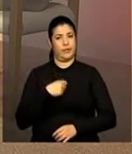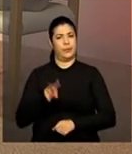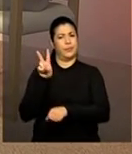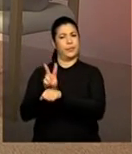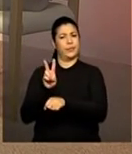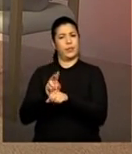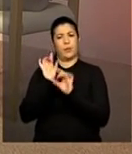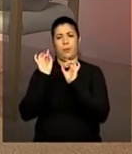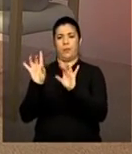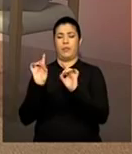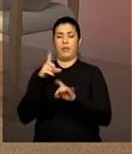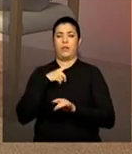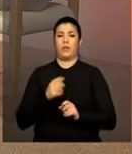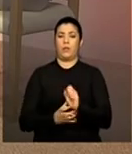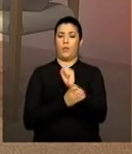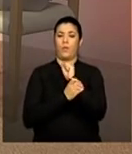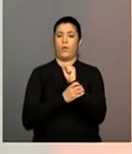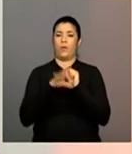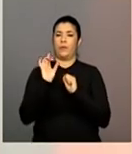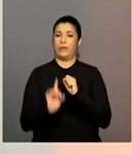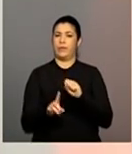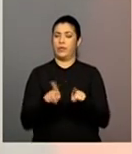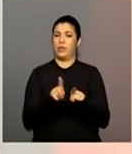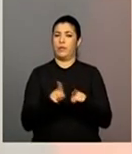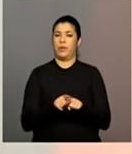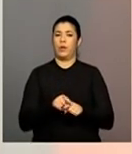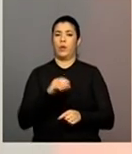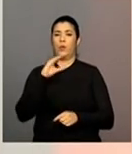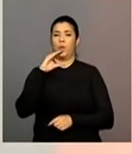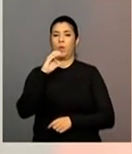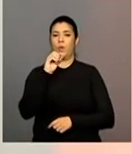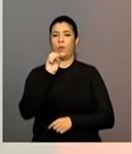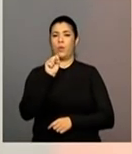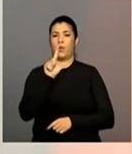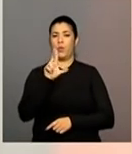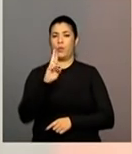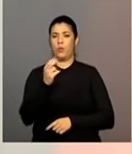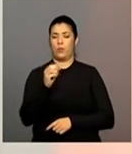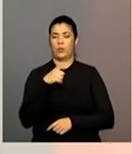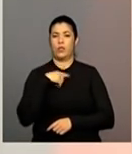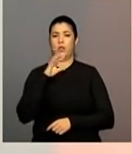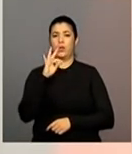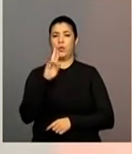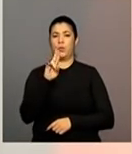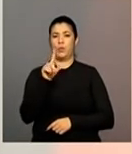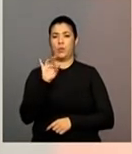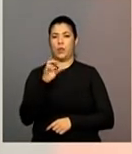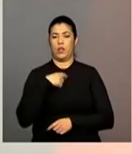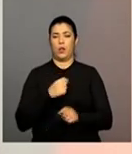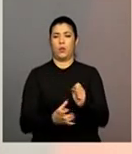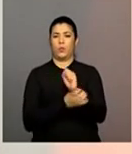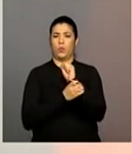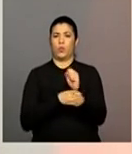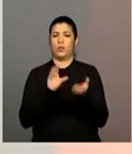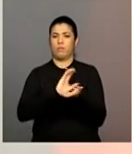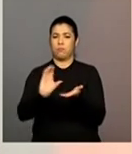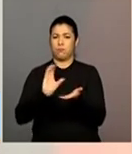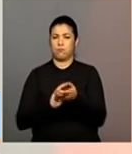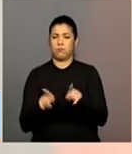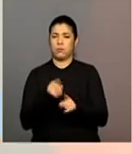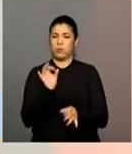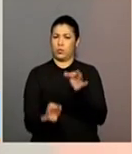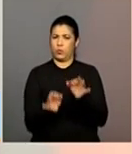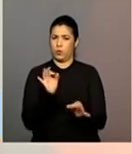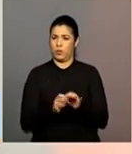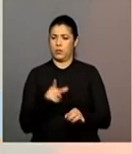aí com o sistema de garantia de direitos os conselhos tutelares Ministério Público poder judiciário porque justamente ela trata de casos